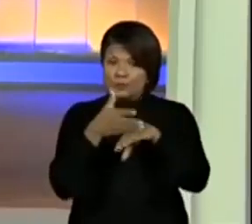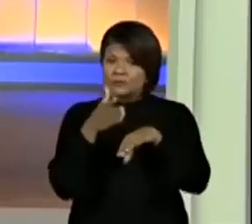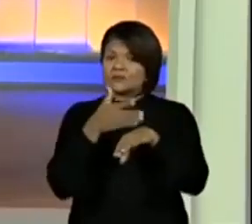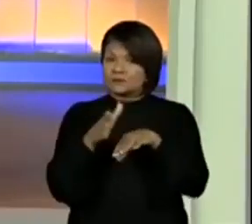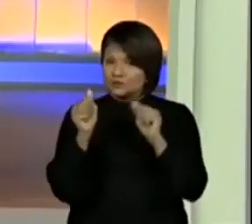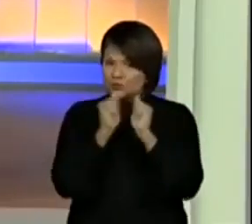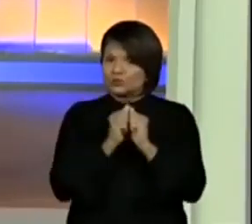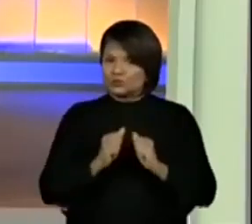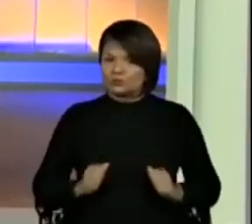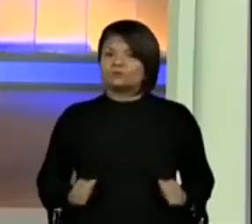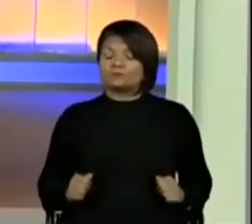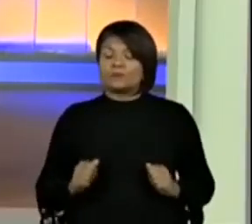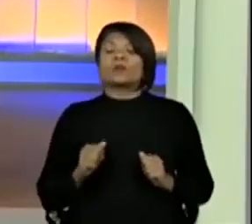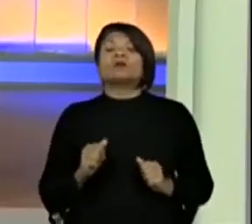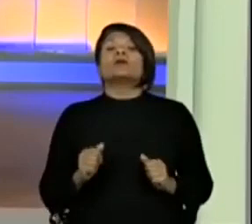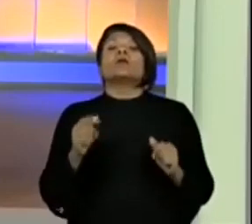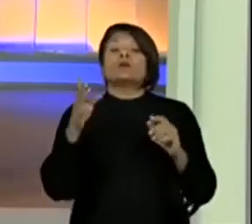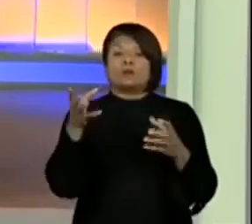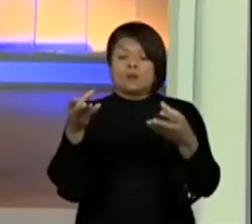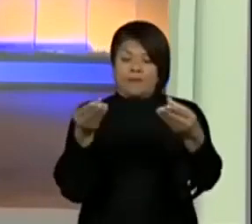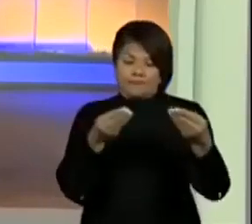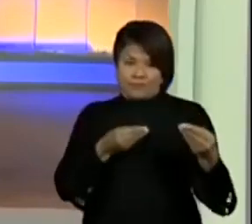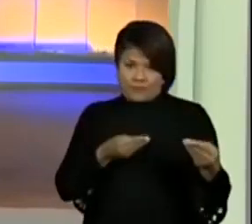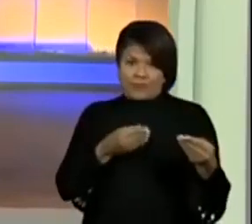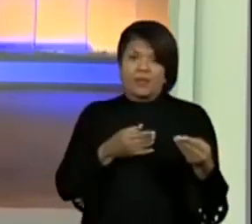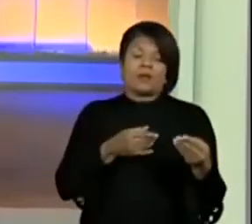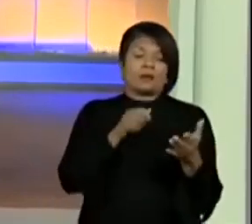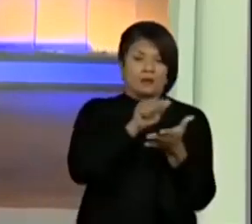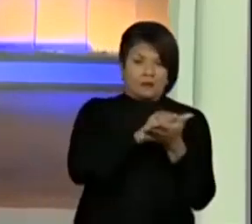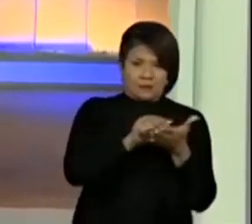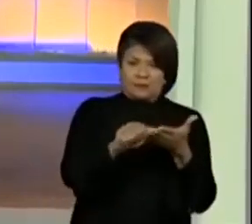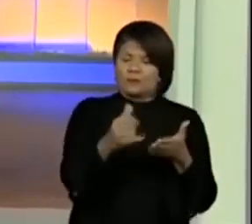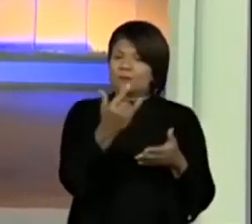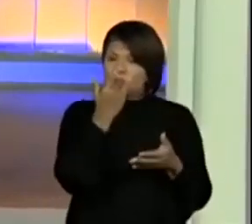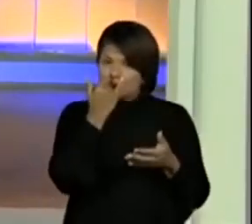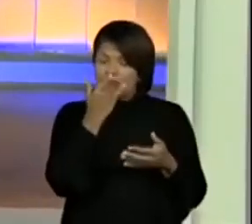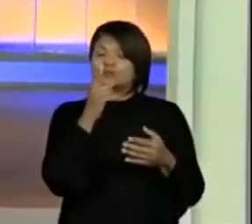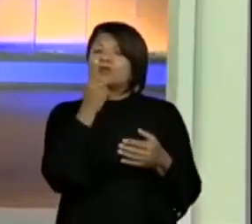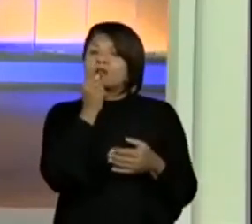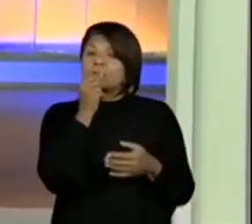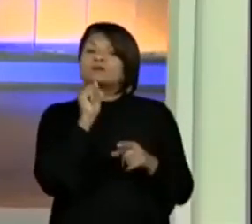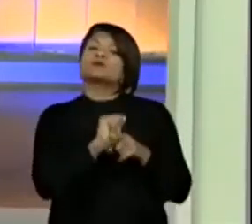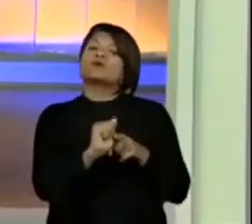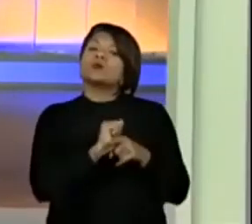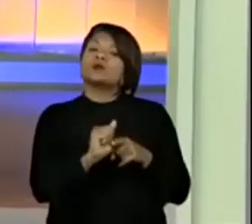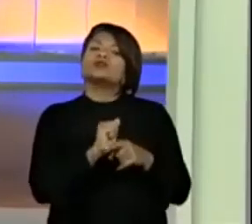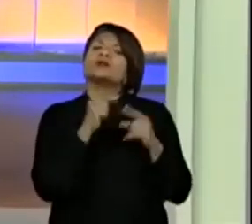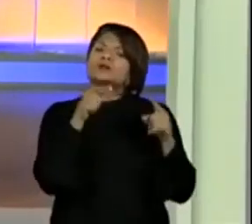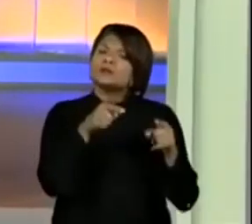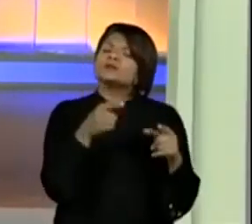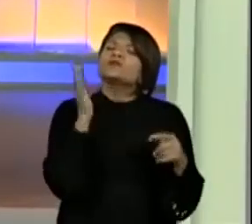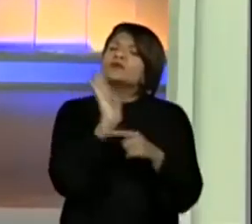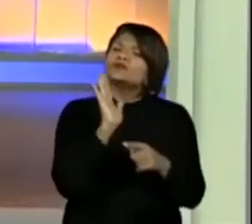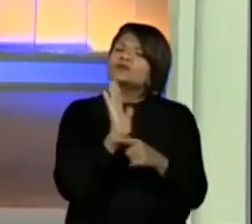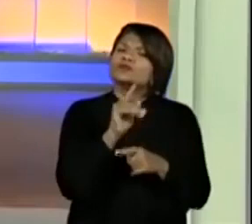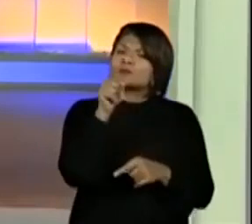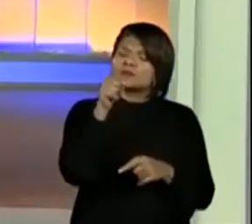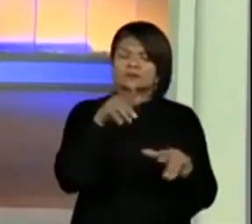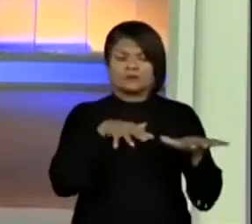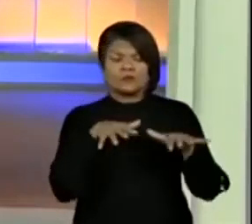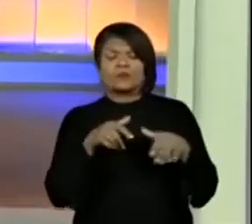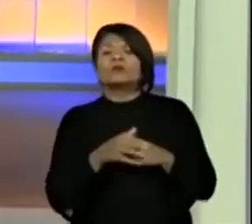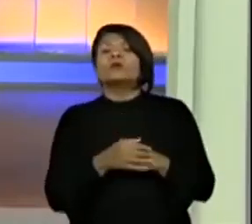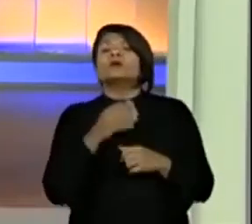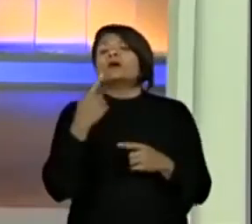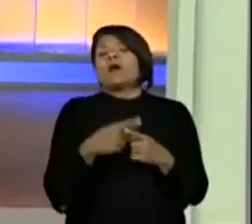isso que eu falei no começo da aula, peguem o marca-texto, peguem o lápis, peguem a borracha, porque isso vai te ajudar nesse movimento. Ah, professora,